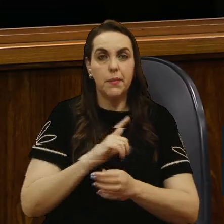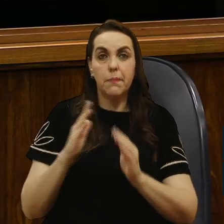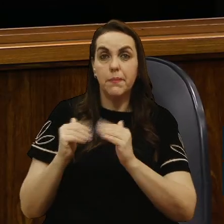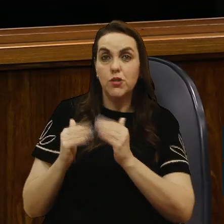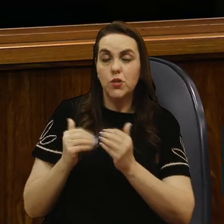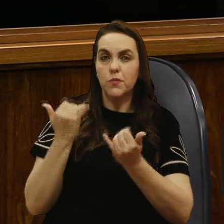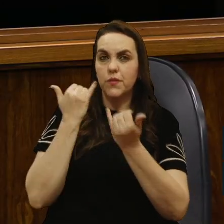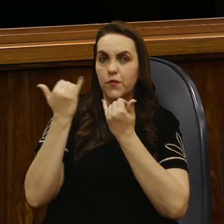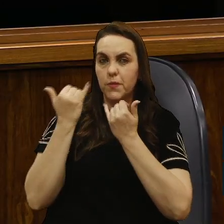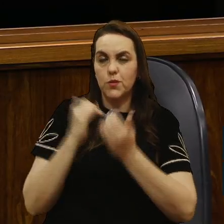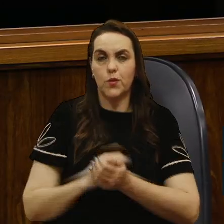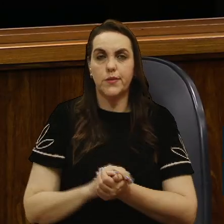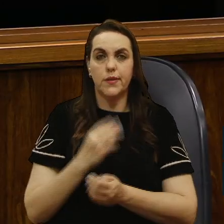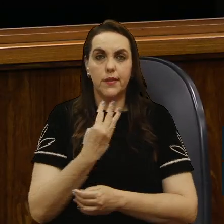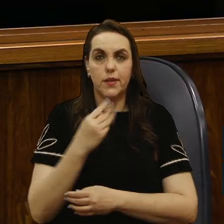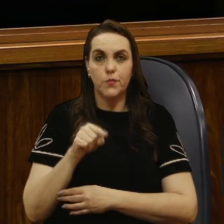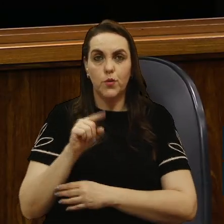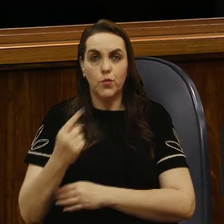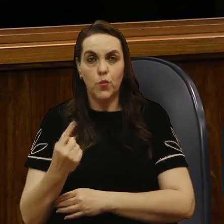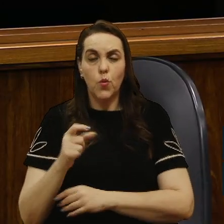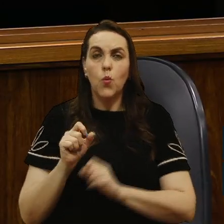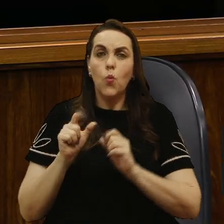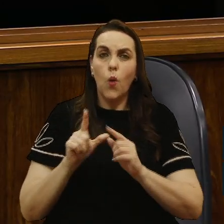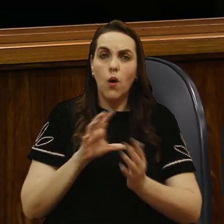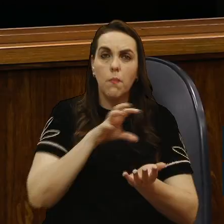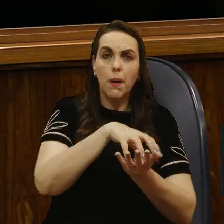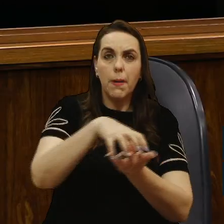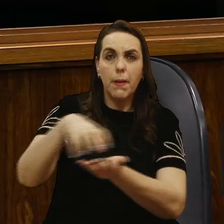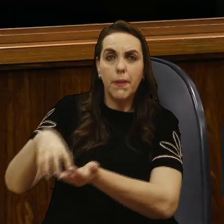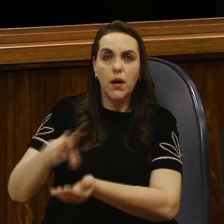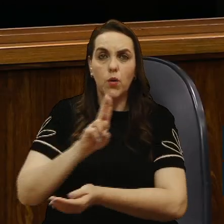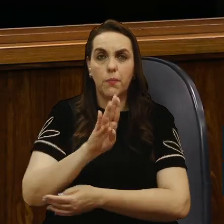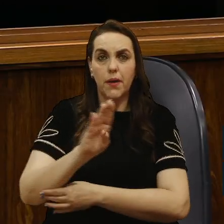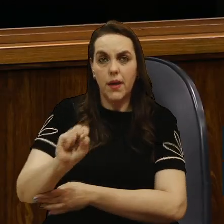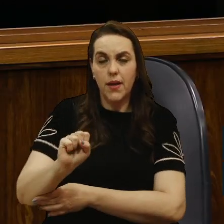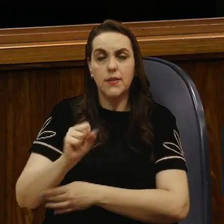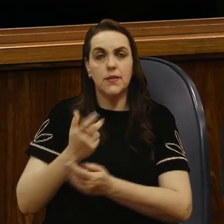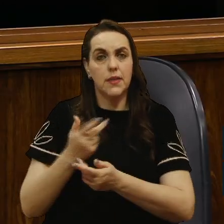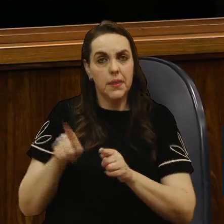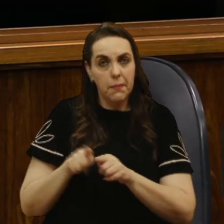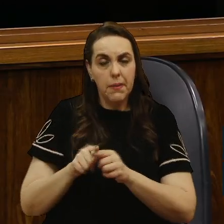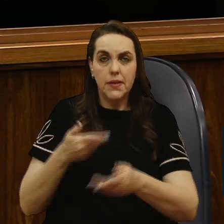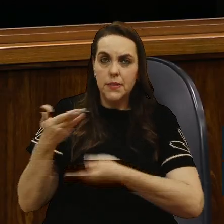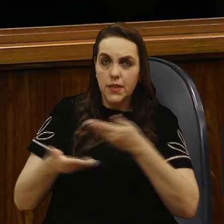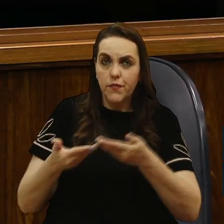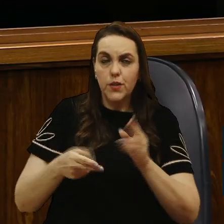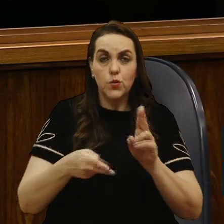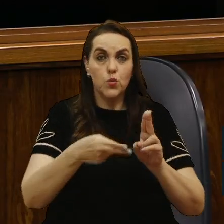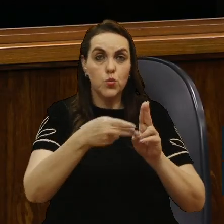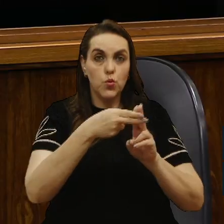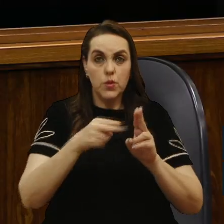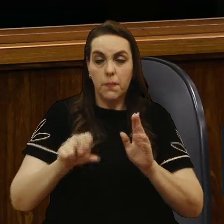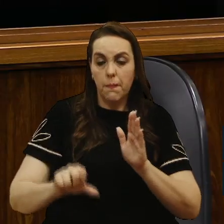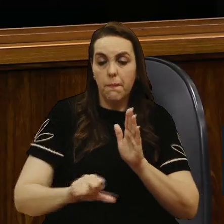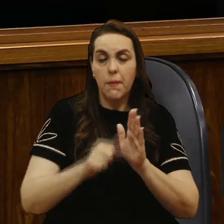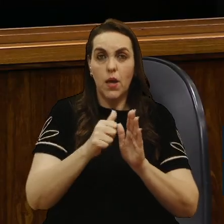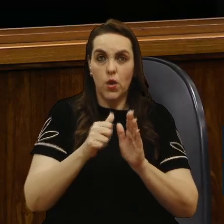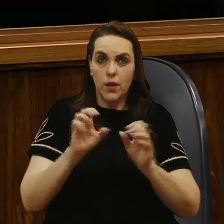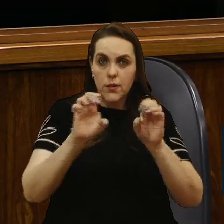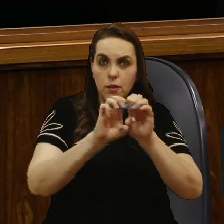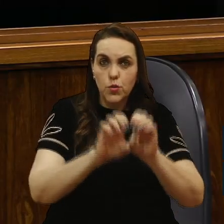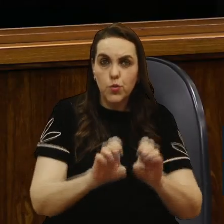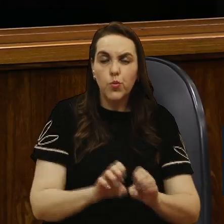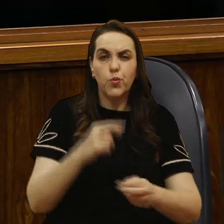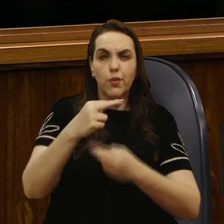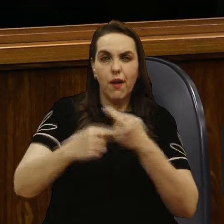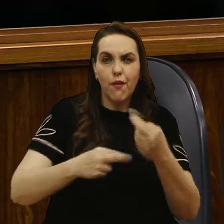informar. 3.1. Quais unidades básicas de saúde e demais serviços do SUS recebem melhorias estruturais,